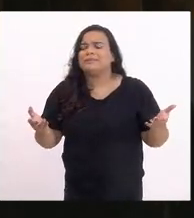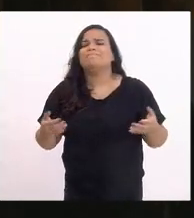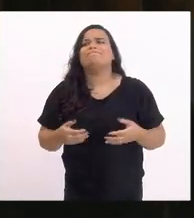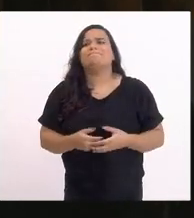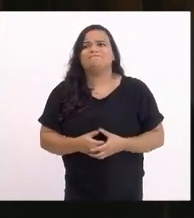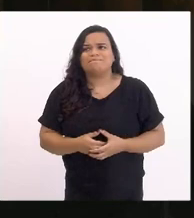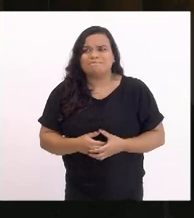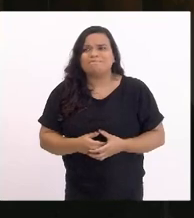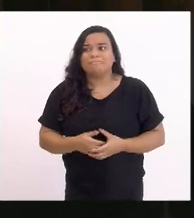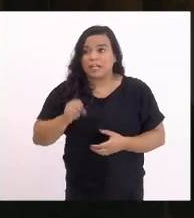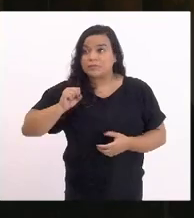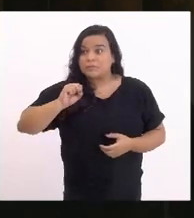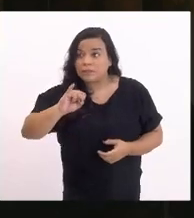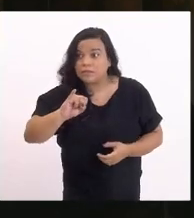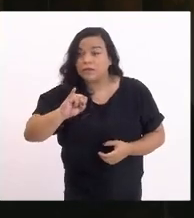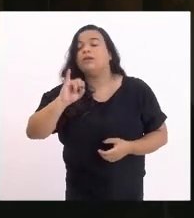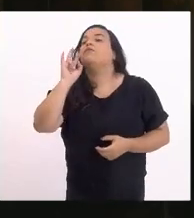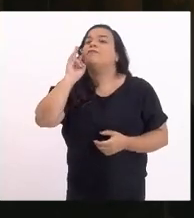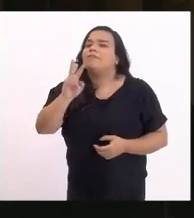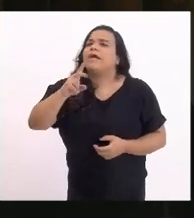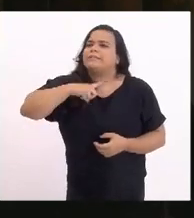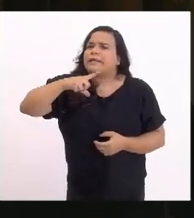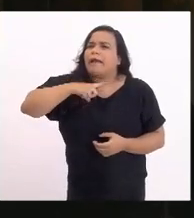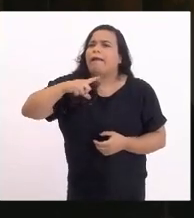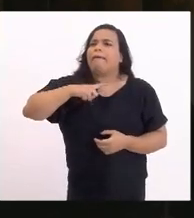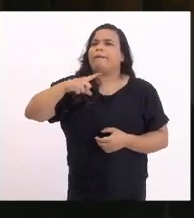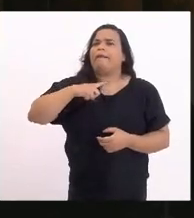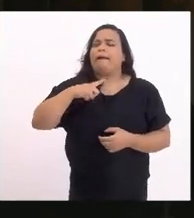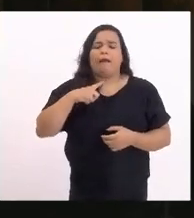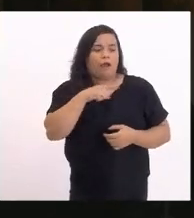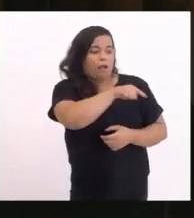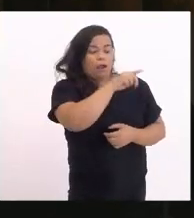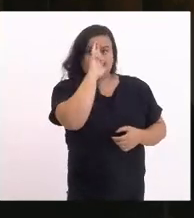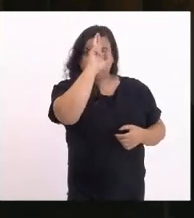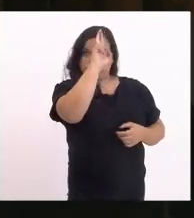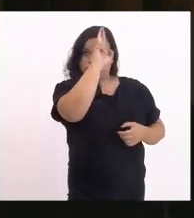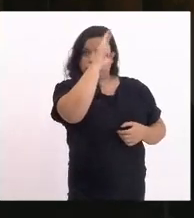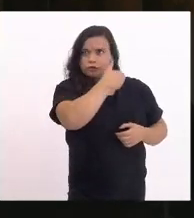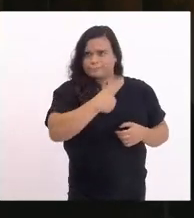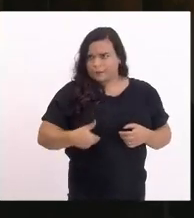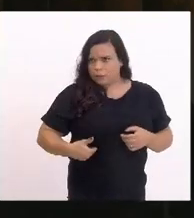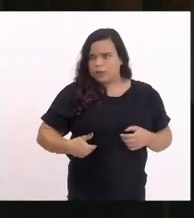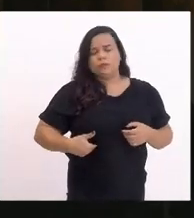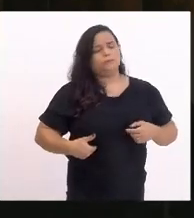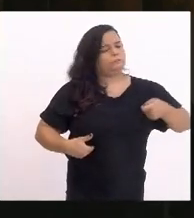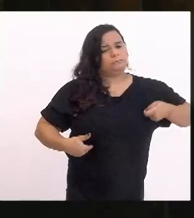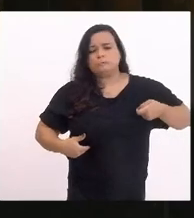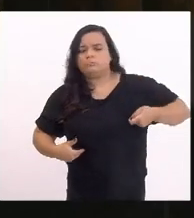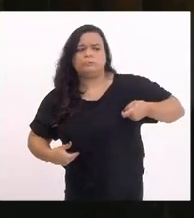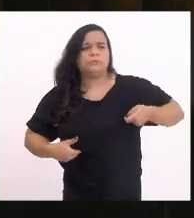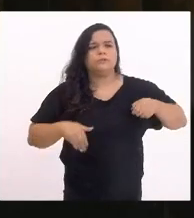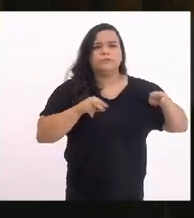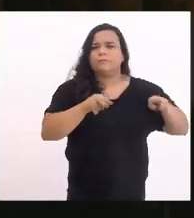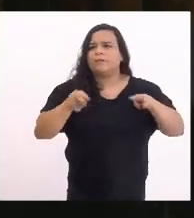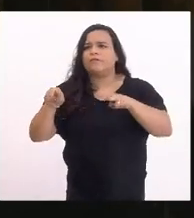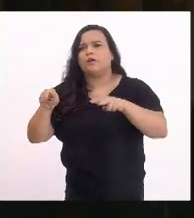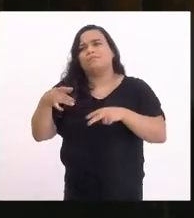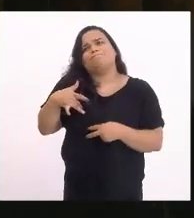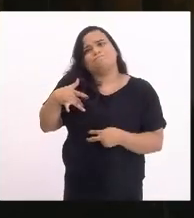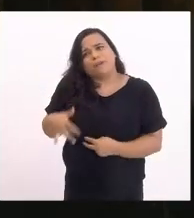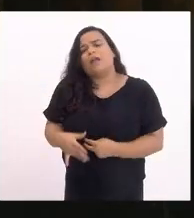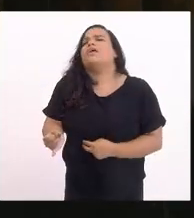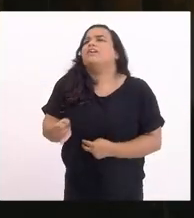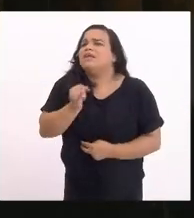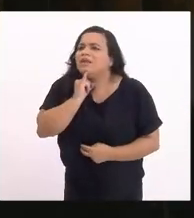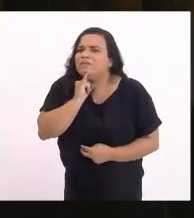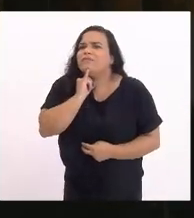Então, se você tem uma autoridade forte municipal agindo, e infelizmente é esta a